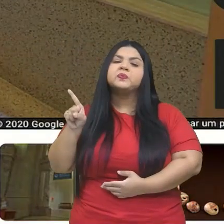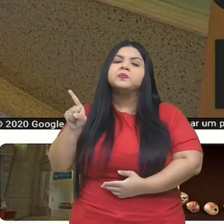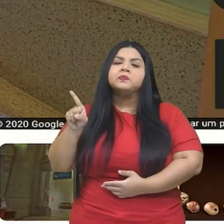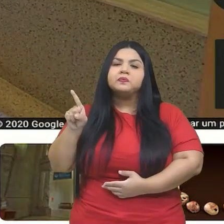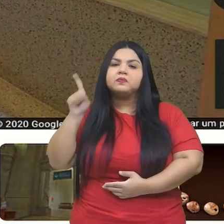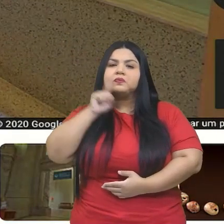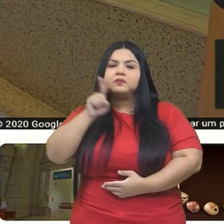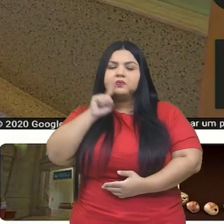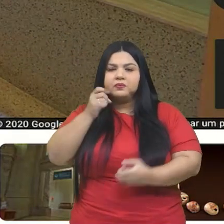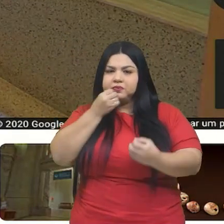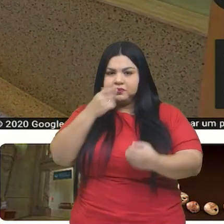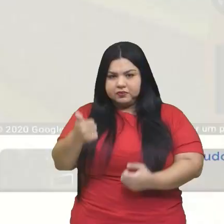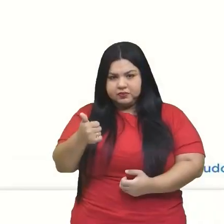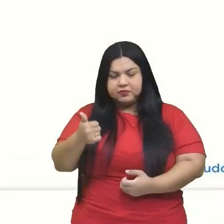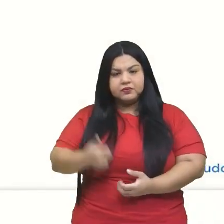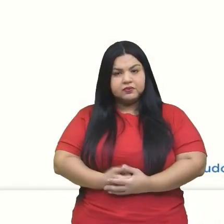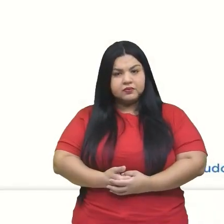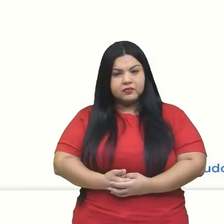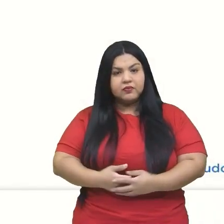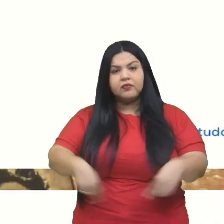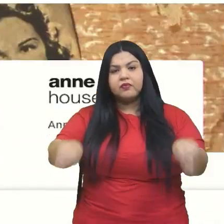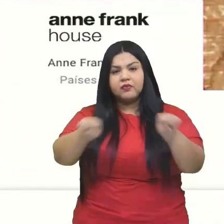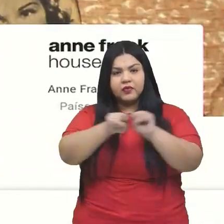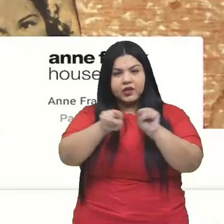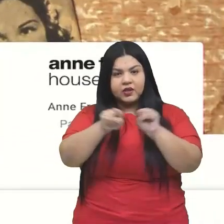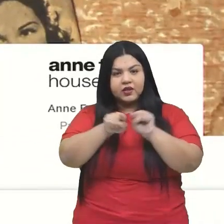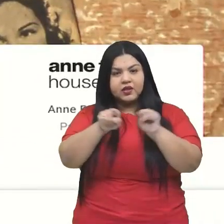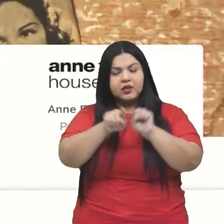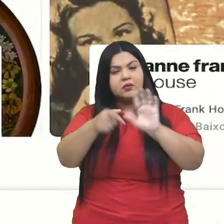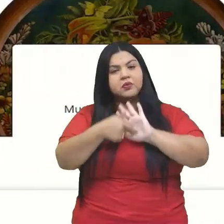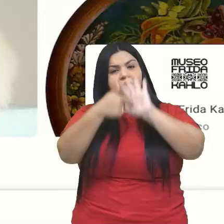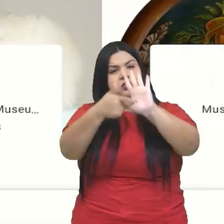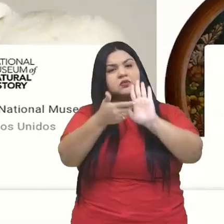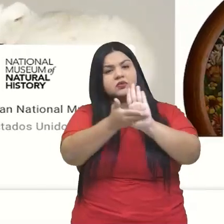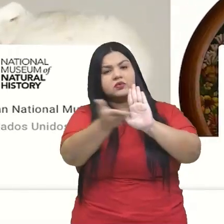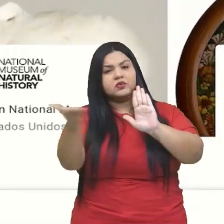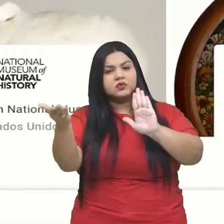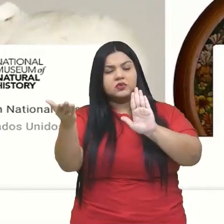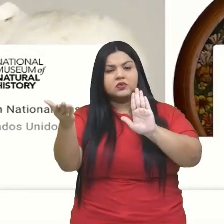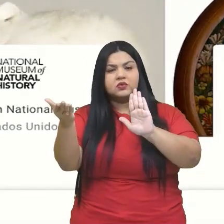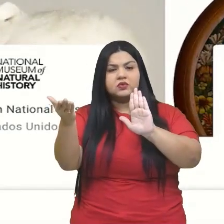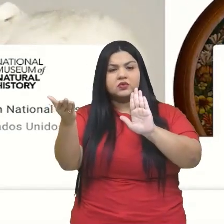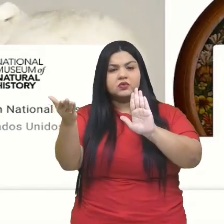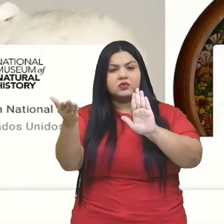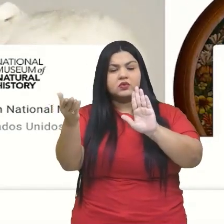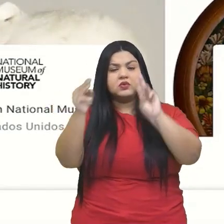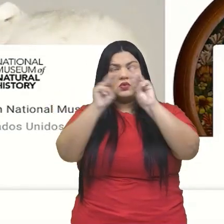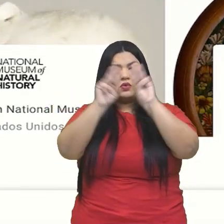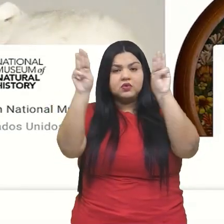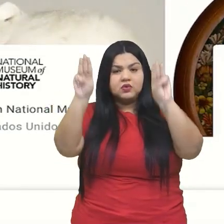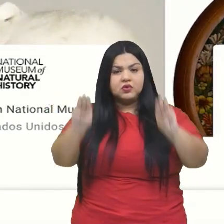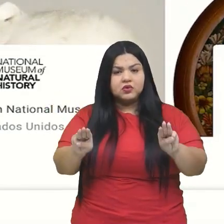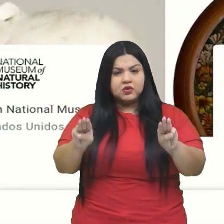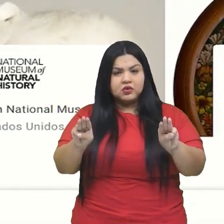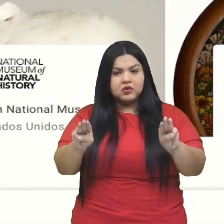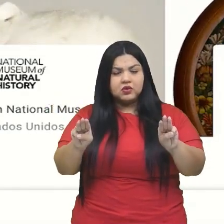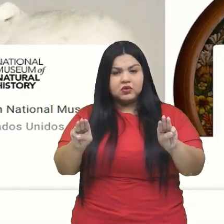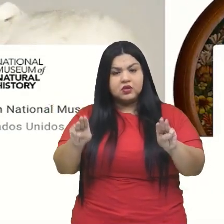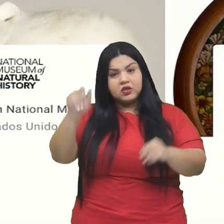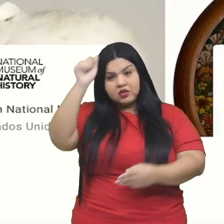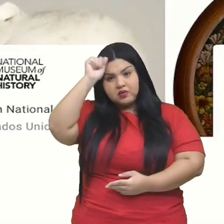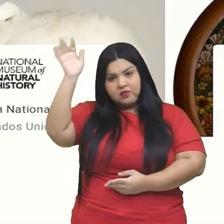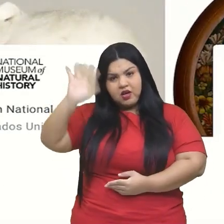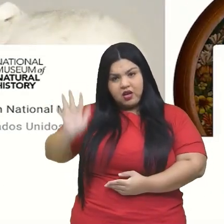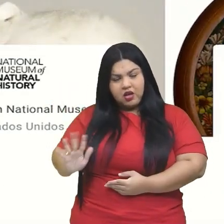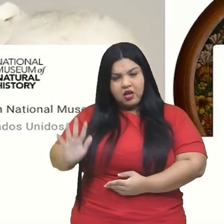tá bom? Além desse museu, olha só, trago também para vocês o Museu Afro-Brasil,